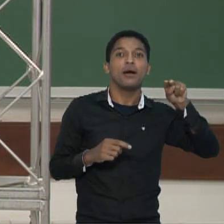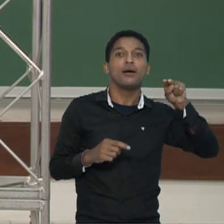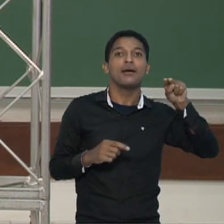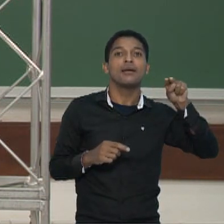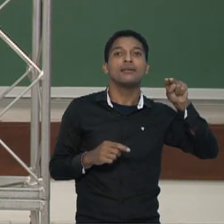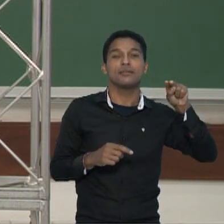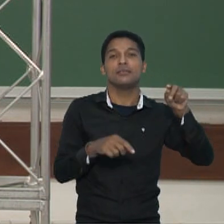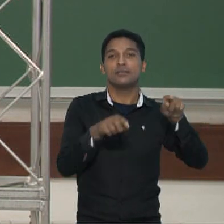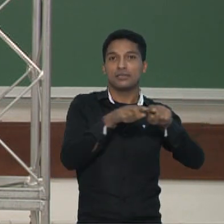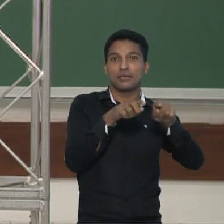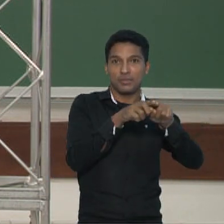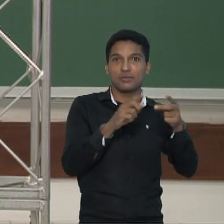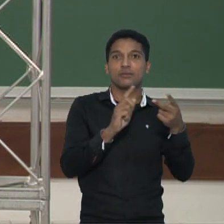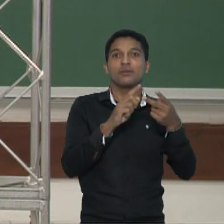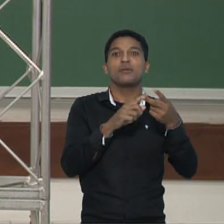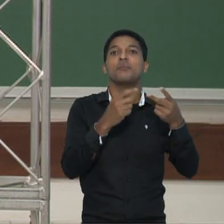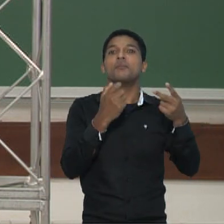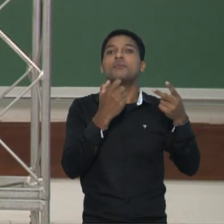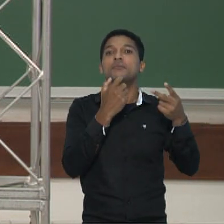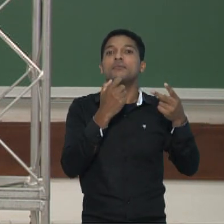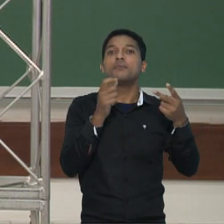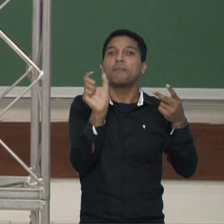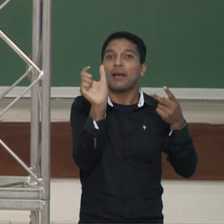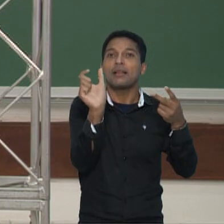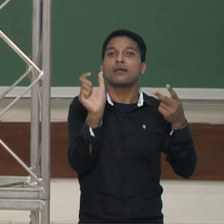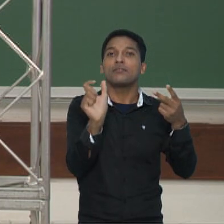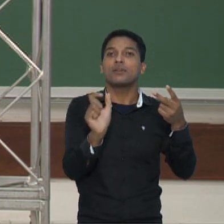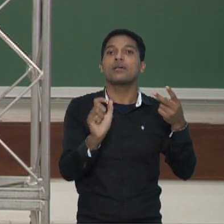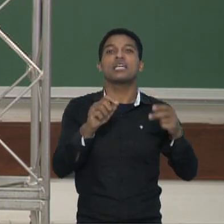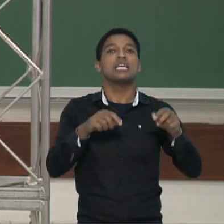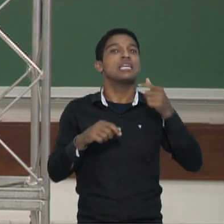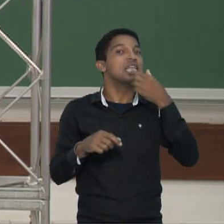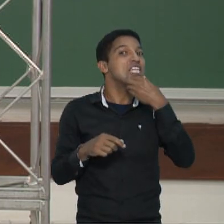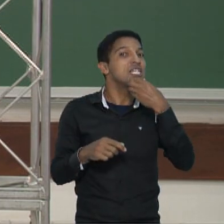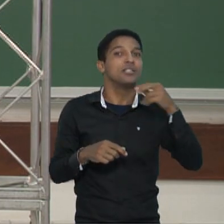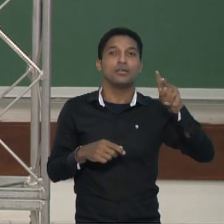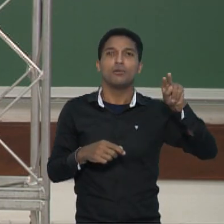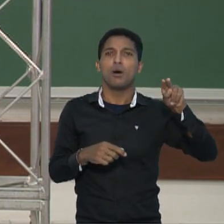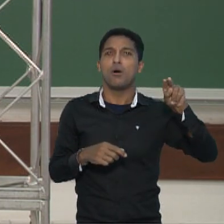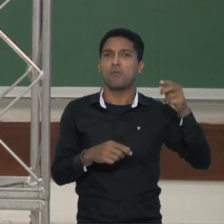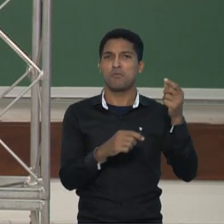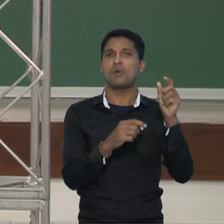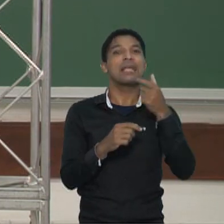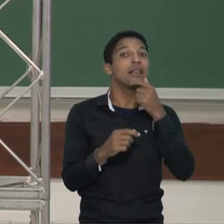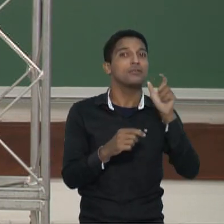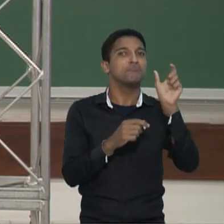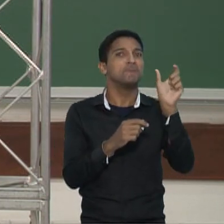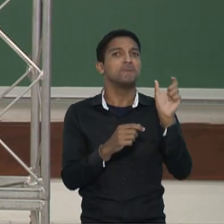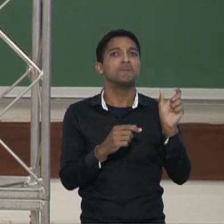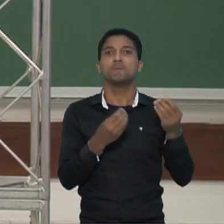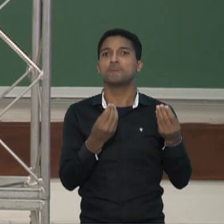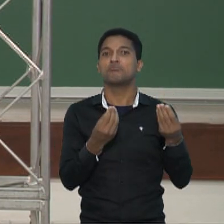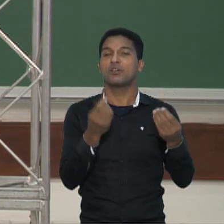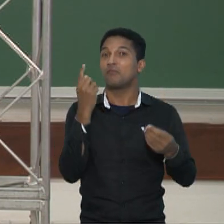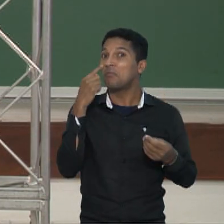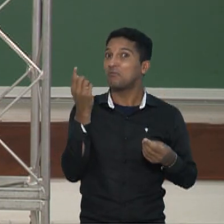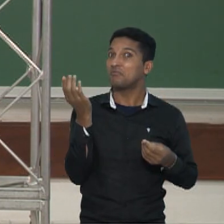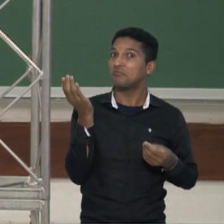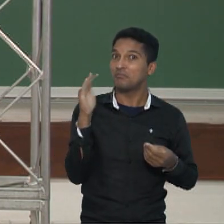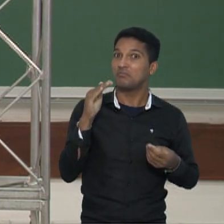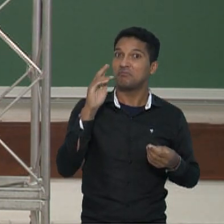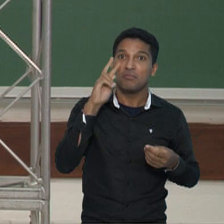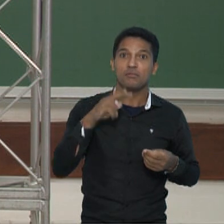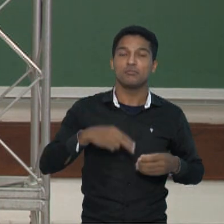palavra brother, irmão? Vamos conferir? Nesse segundo exercício, também sobre o